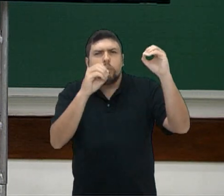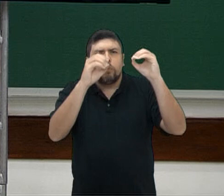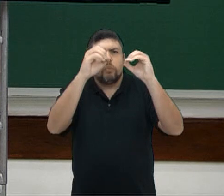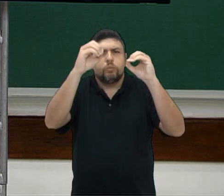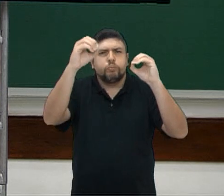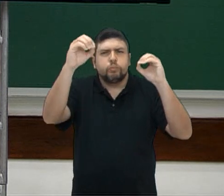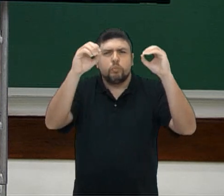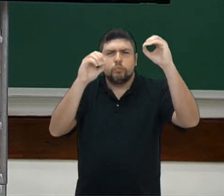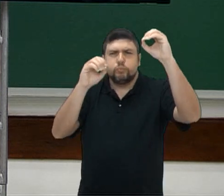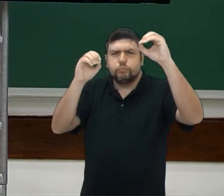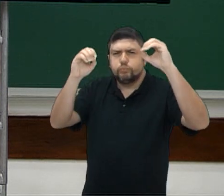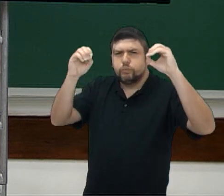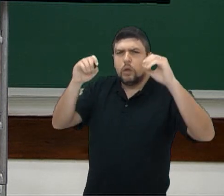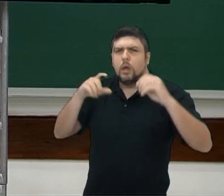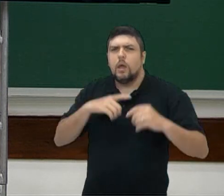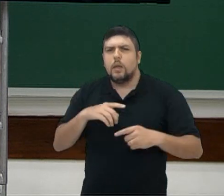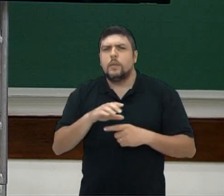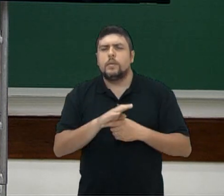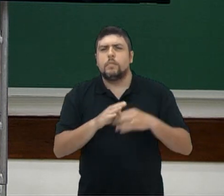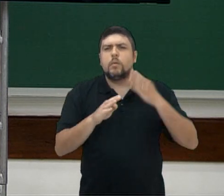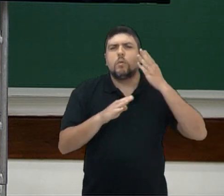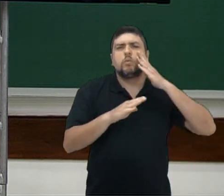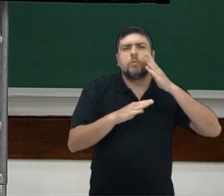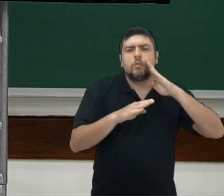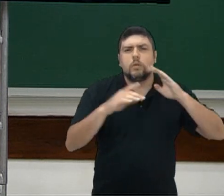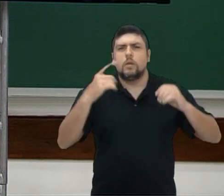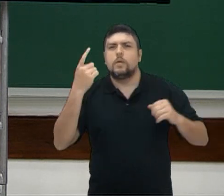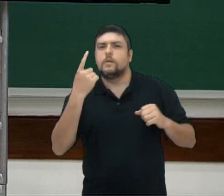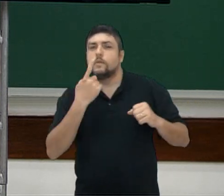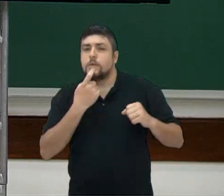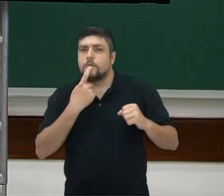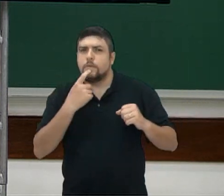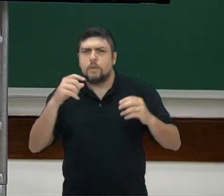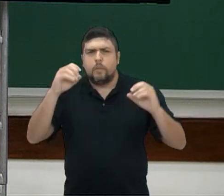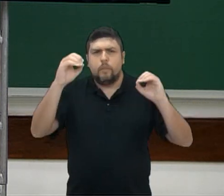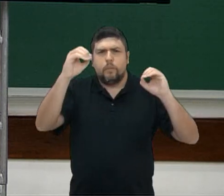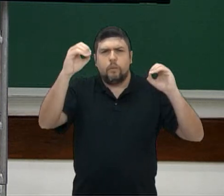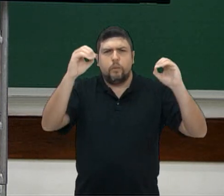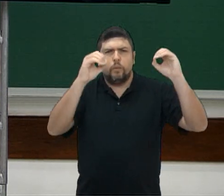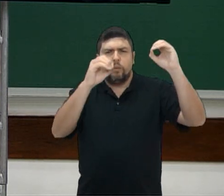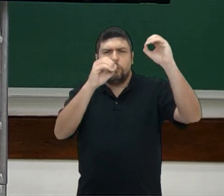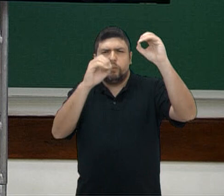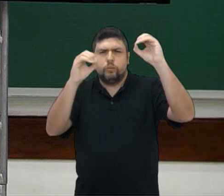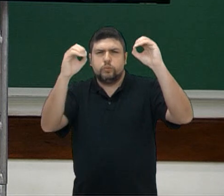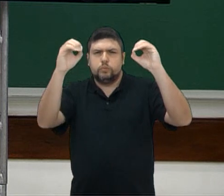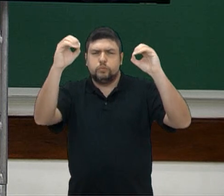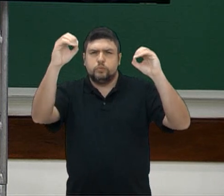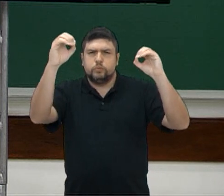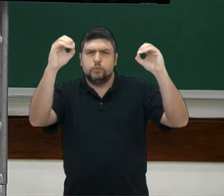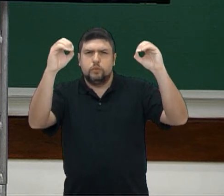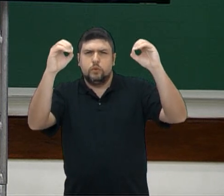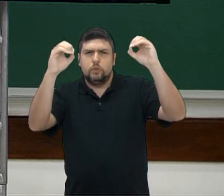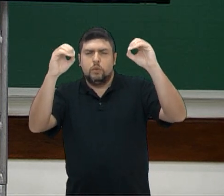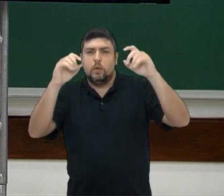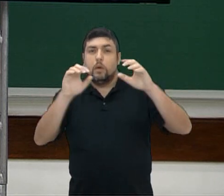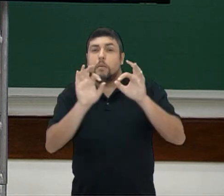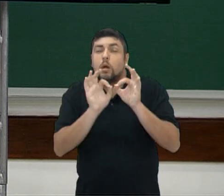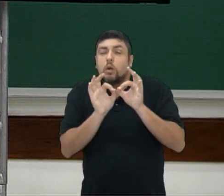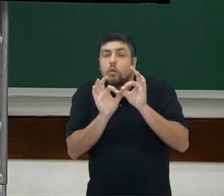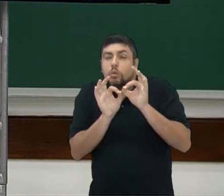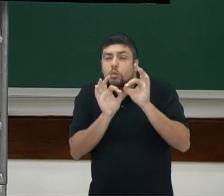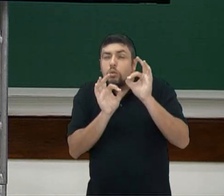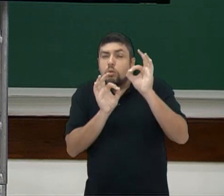Blue Shift e Red Shift, onde você tem esses desvios que você acaba analisando. Quanto mais para longe que você